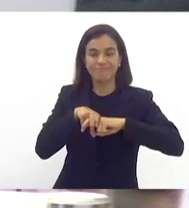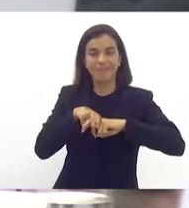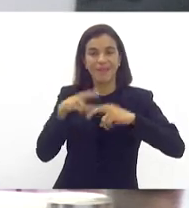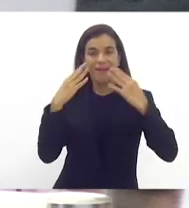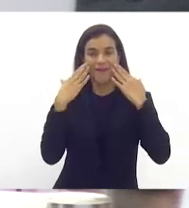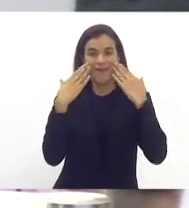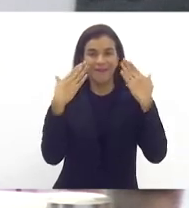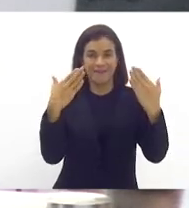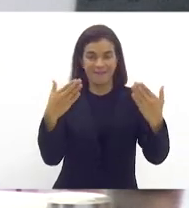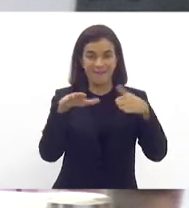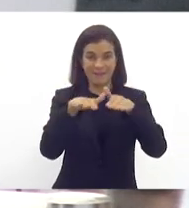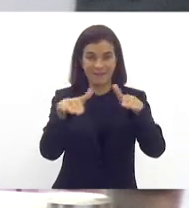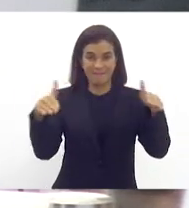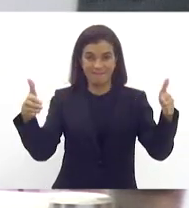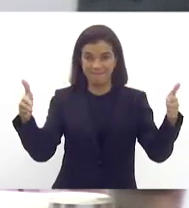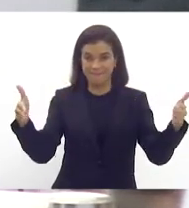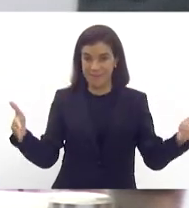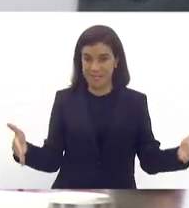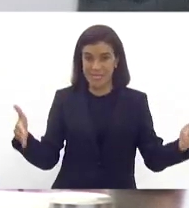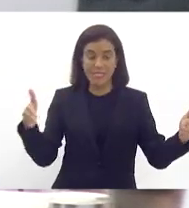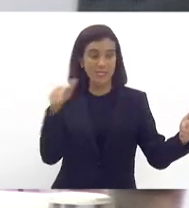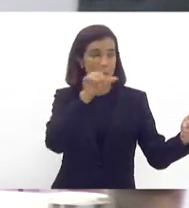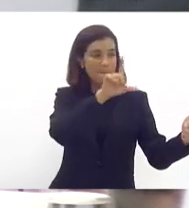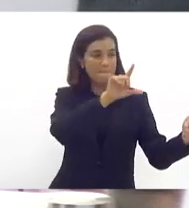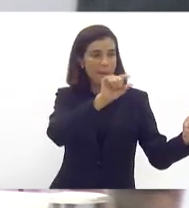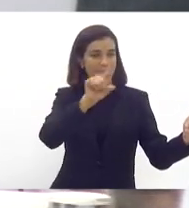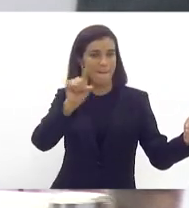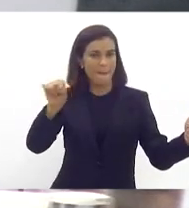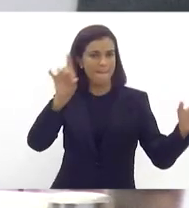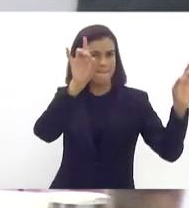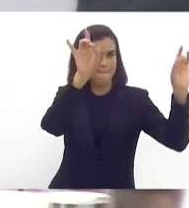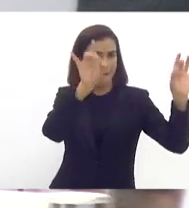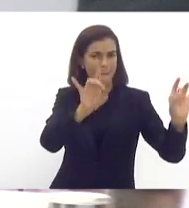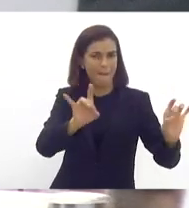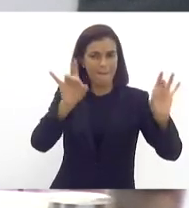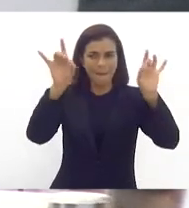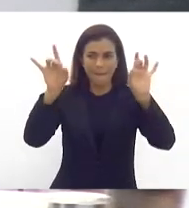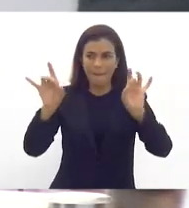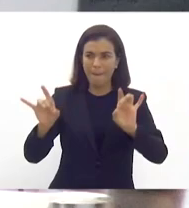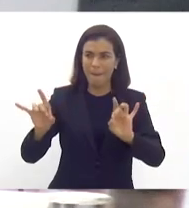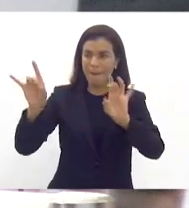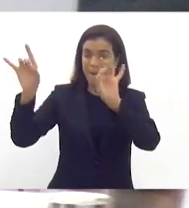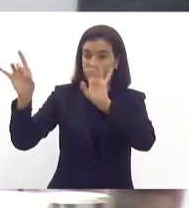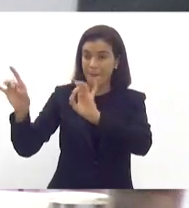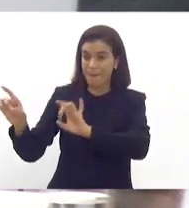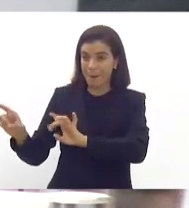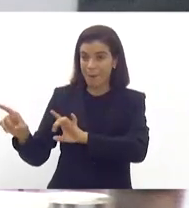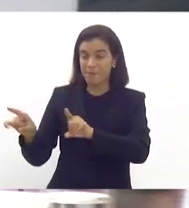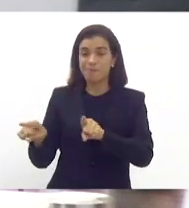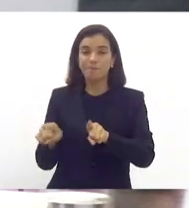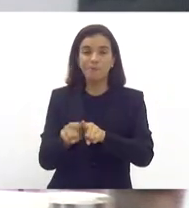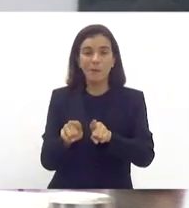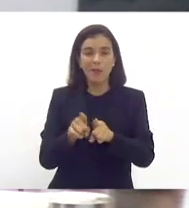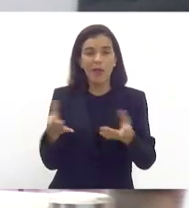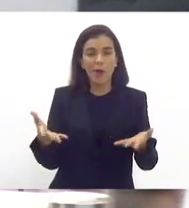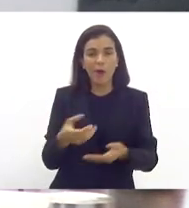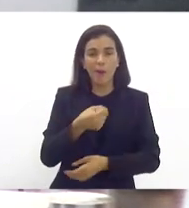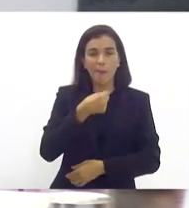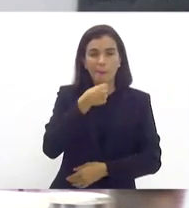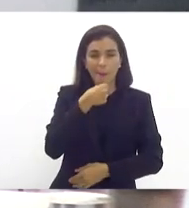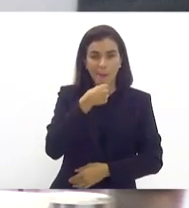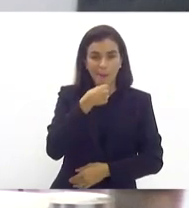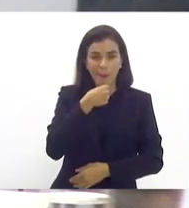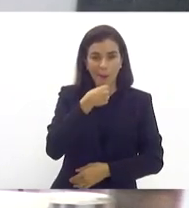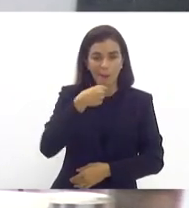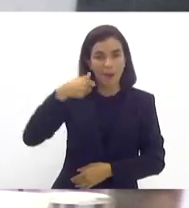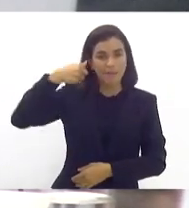frente nessa Seleta mesa vou falar também agora ao microfone a minha